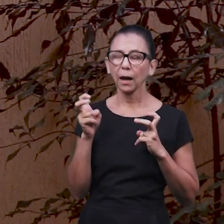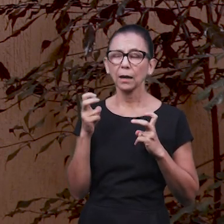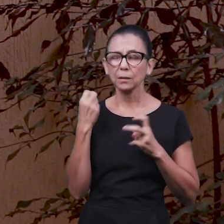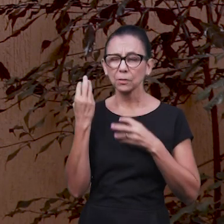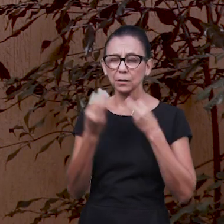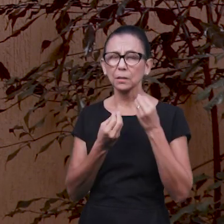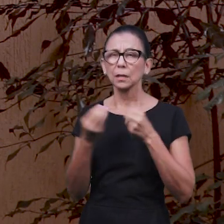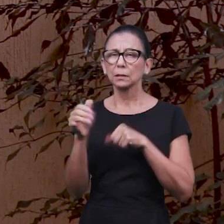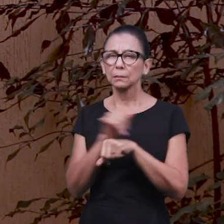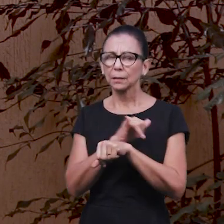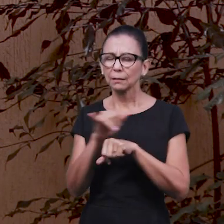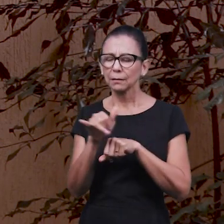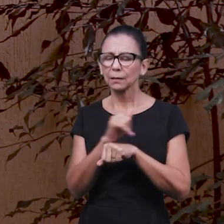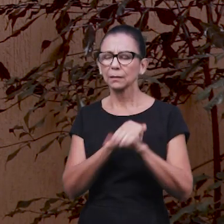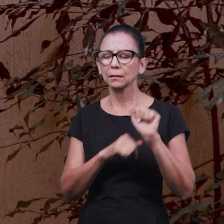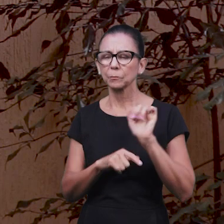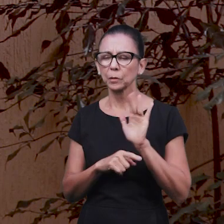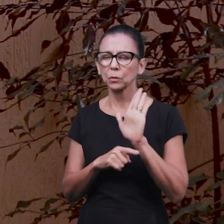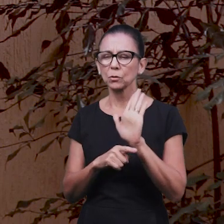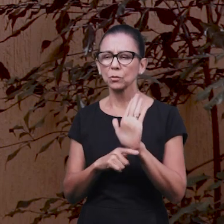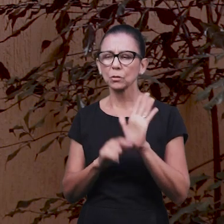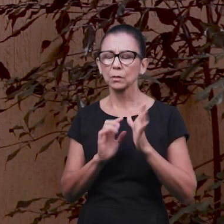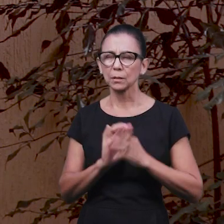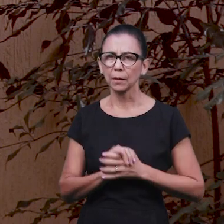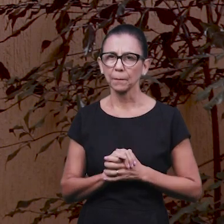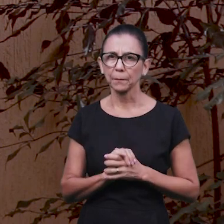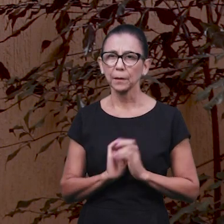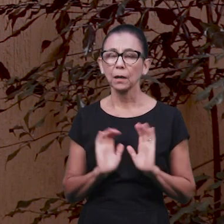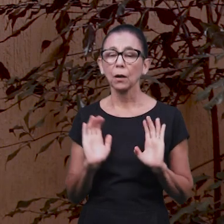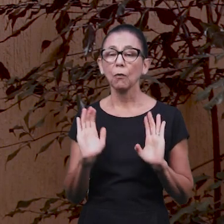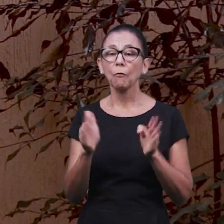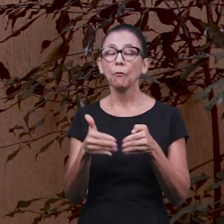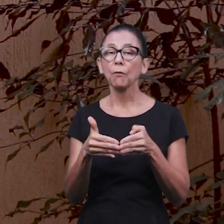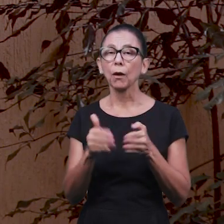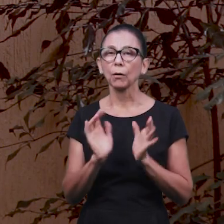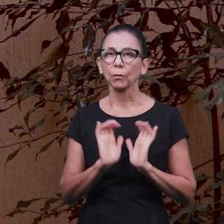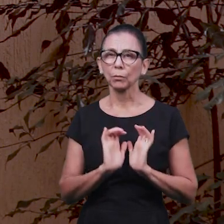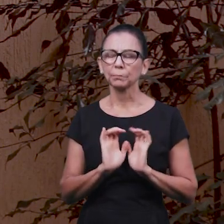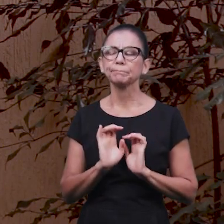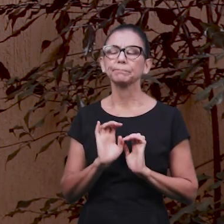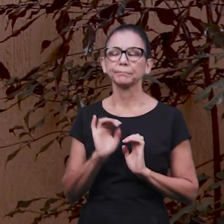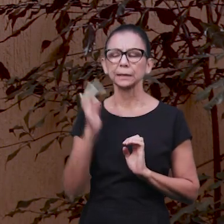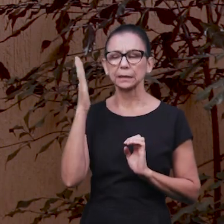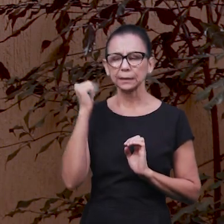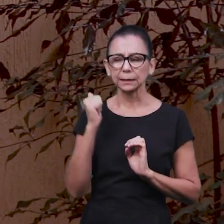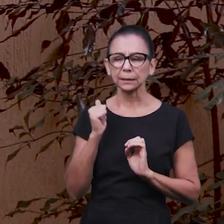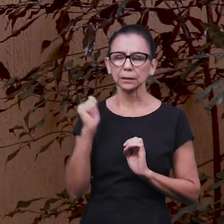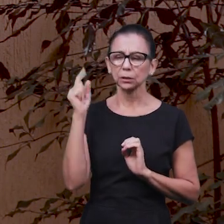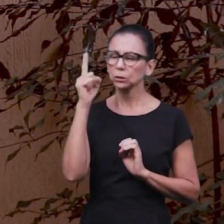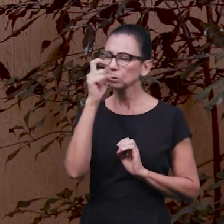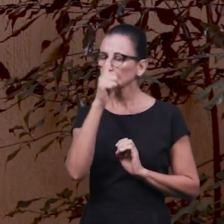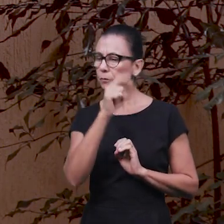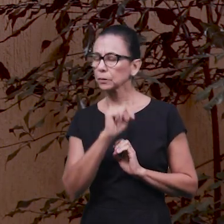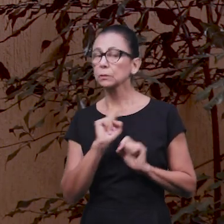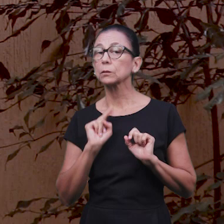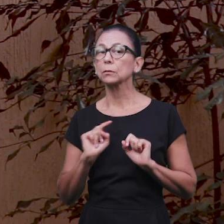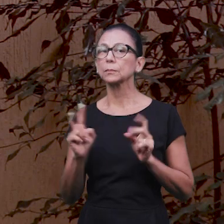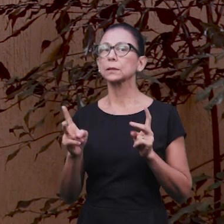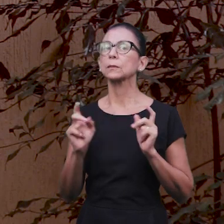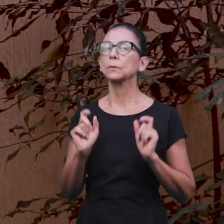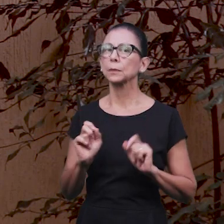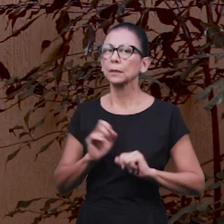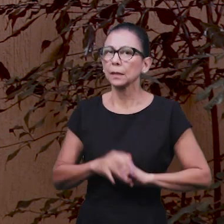atender a criança. E vamos nos ater aqui. Eu observei a dificuldade. Agora nós temos que observar o